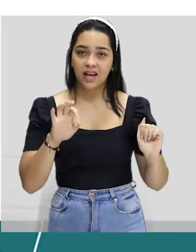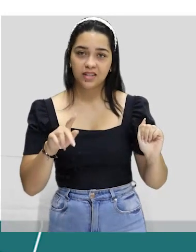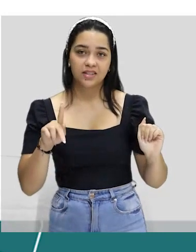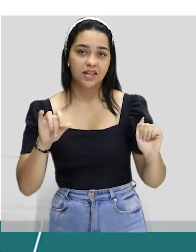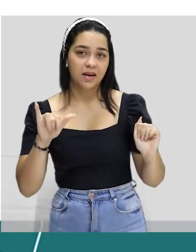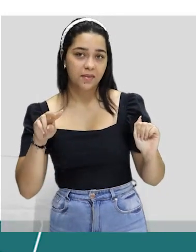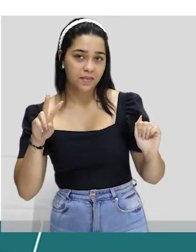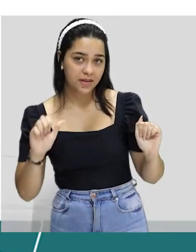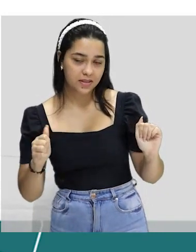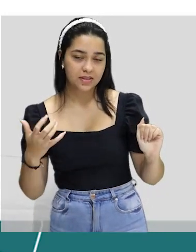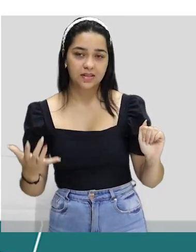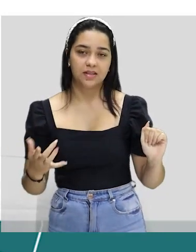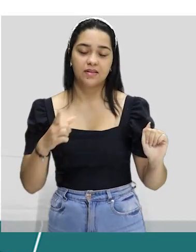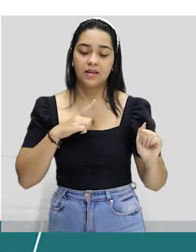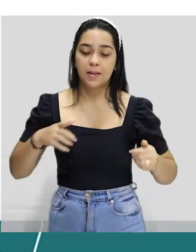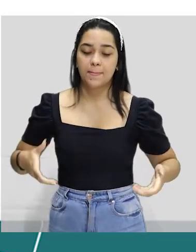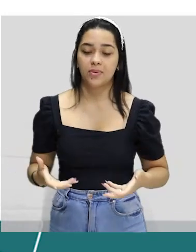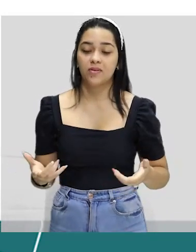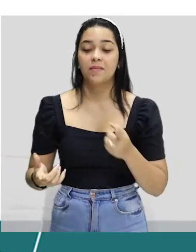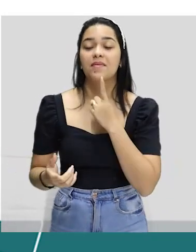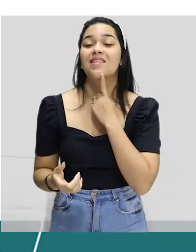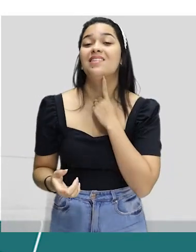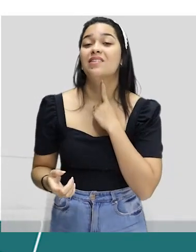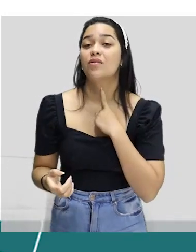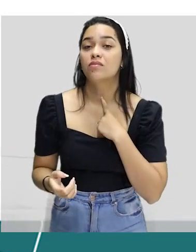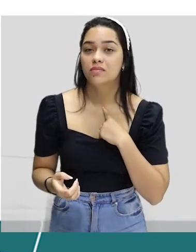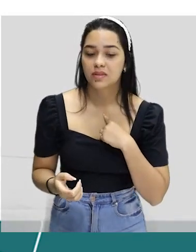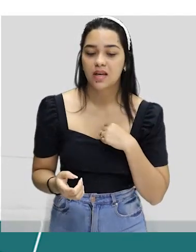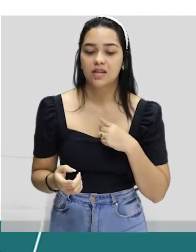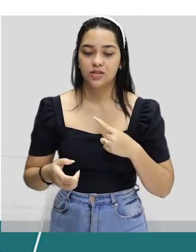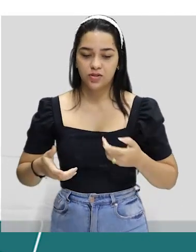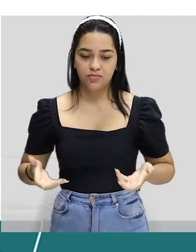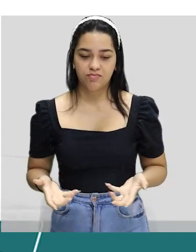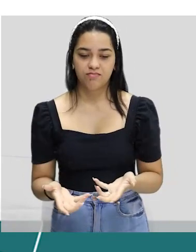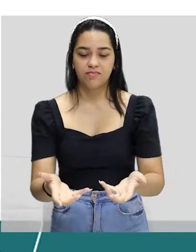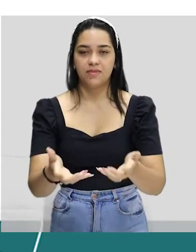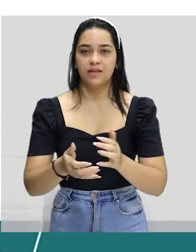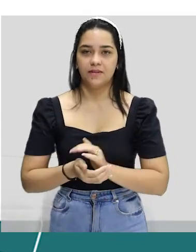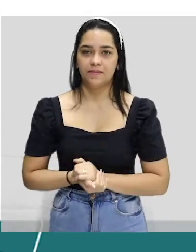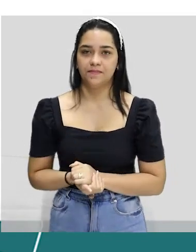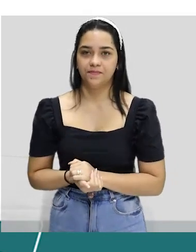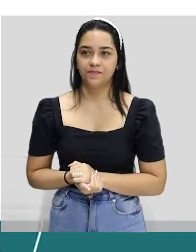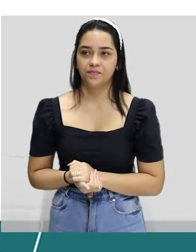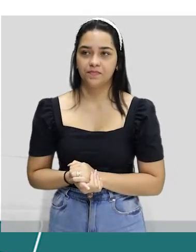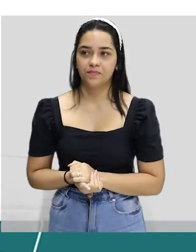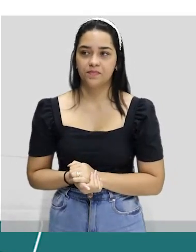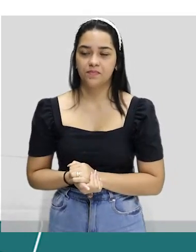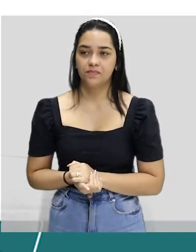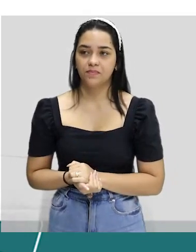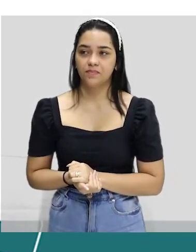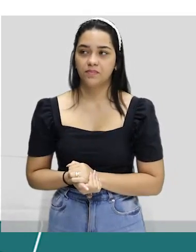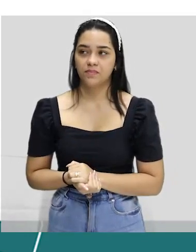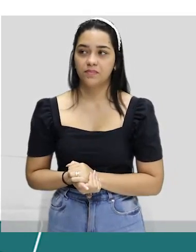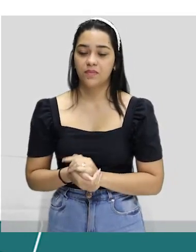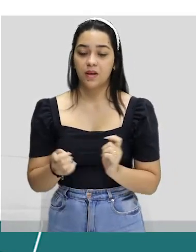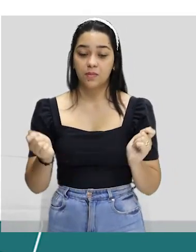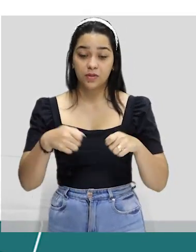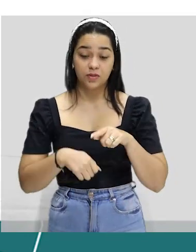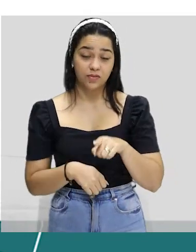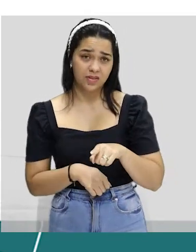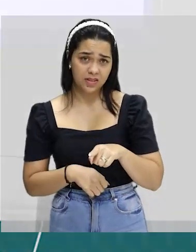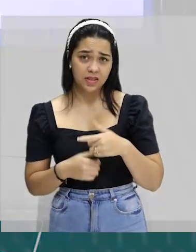passiva, movido pela vontade de proporcionar, tá certo? É possível que